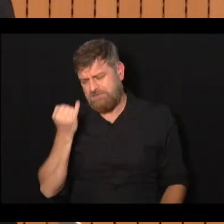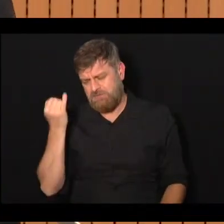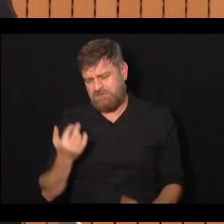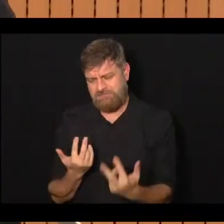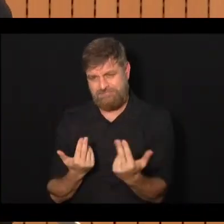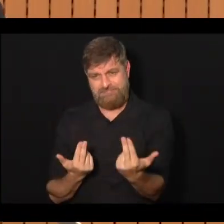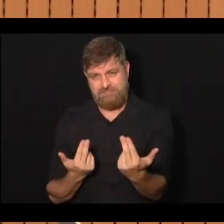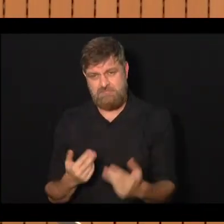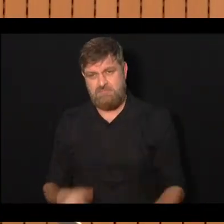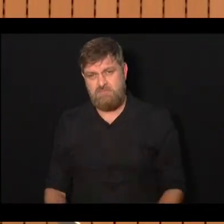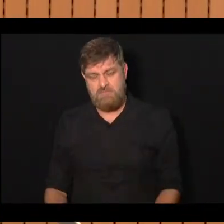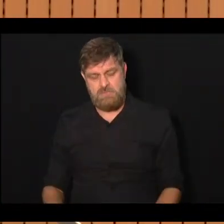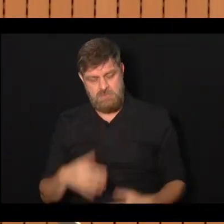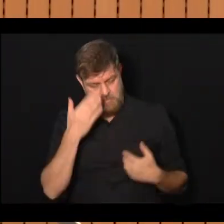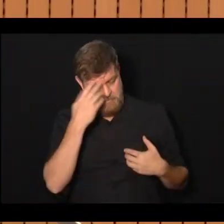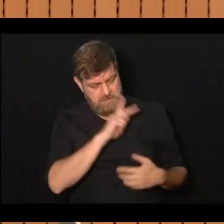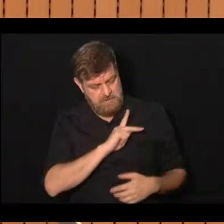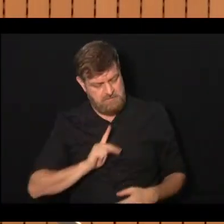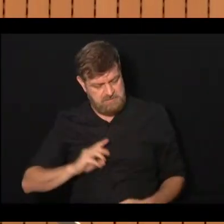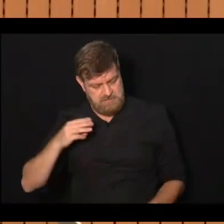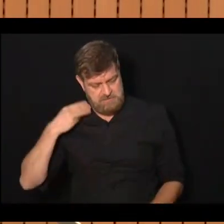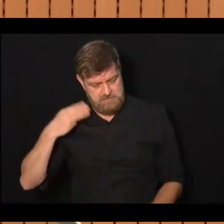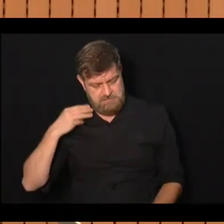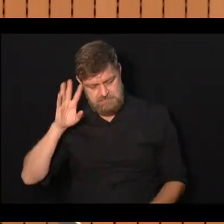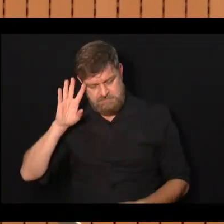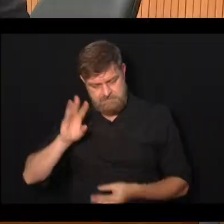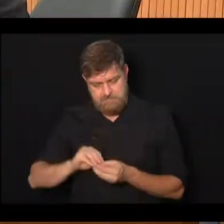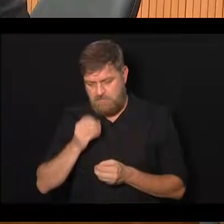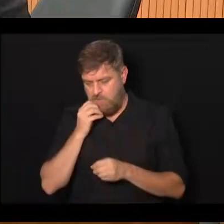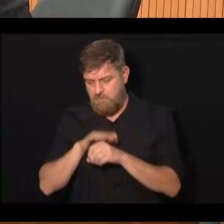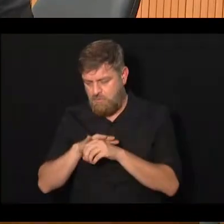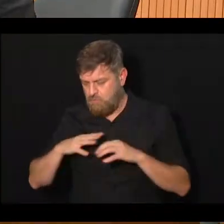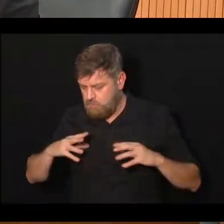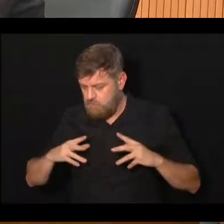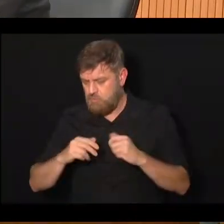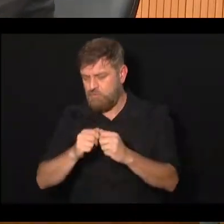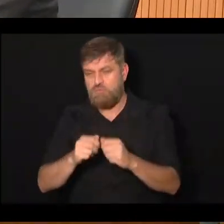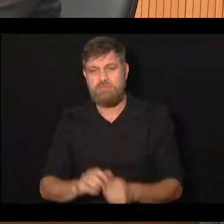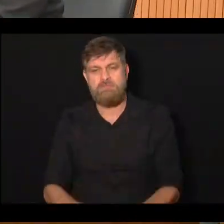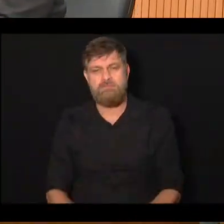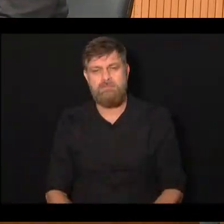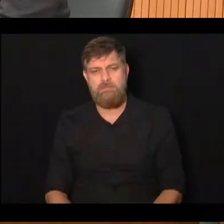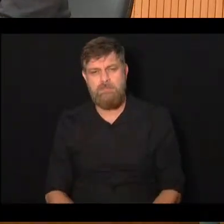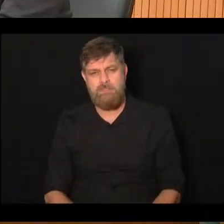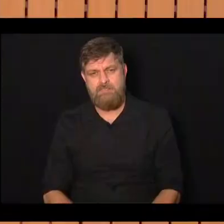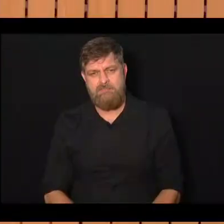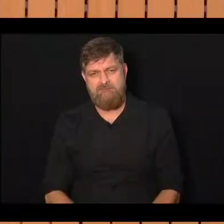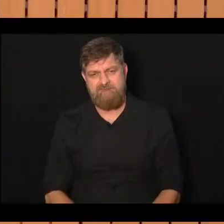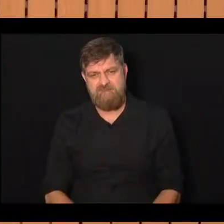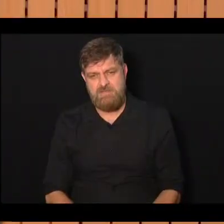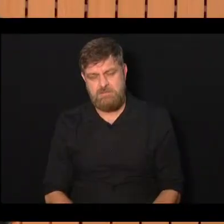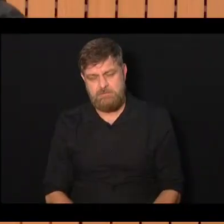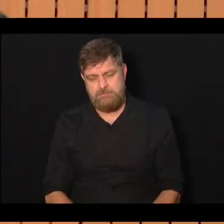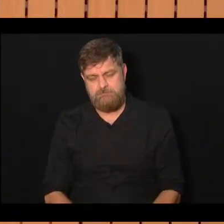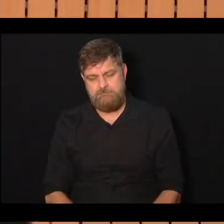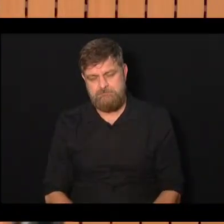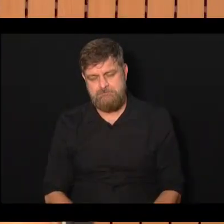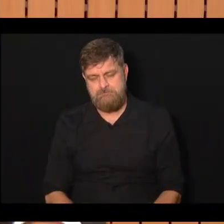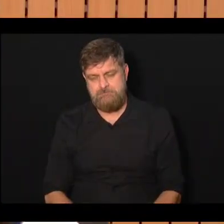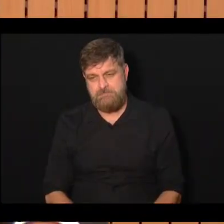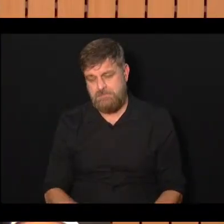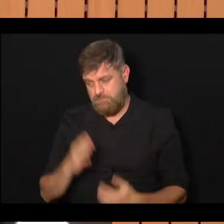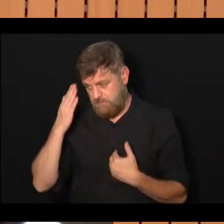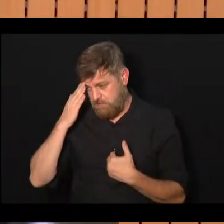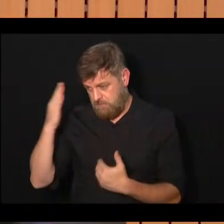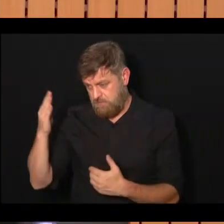Muito obrigado, senhor presidente, senhores vereadores. Muito boa noite a todos. Obrigado, vereador professor Alberto. Vereador, pela